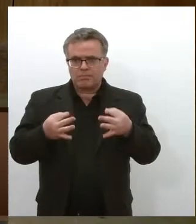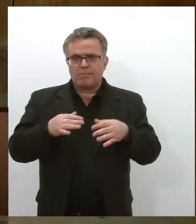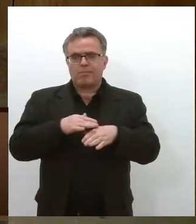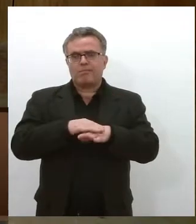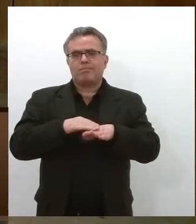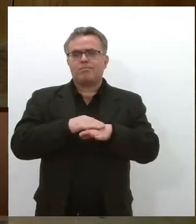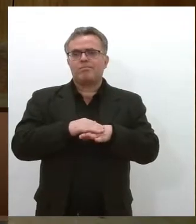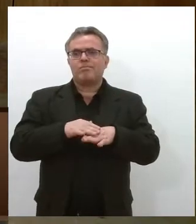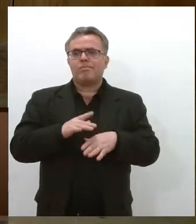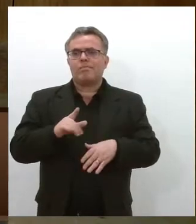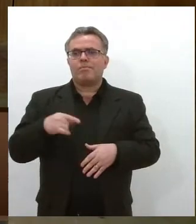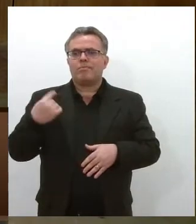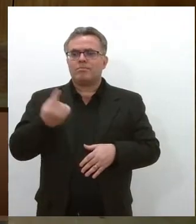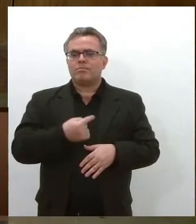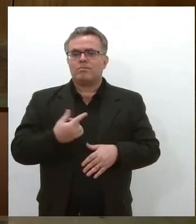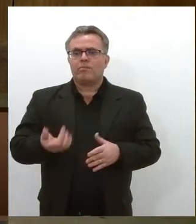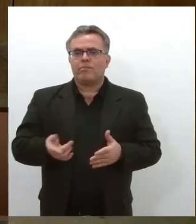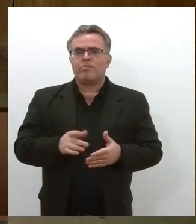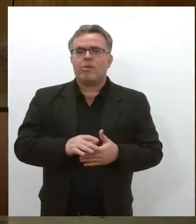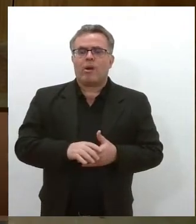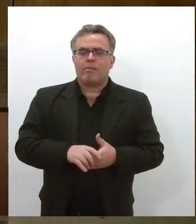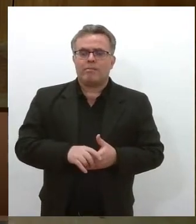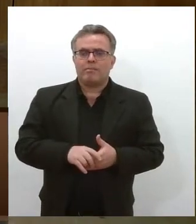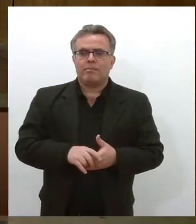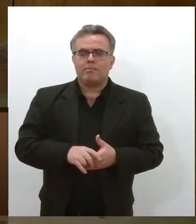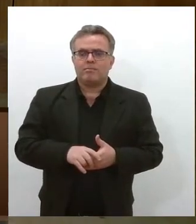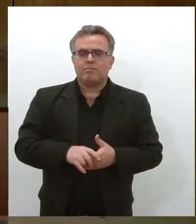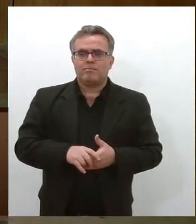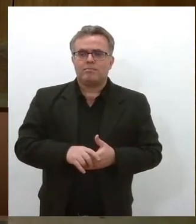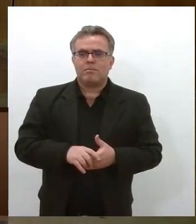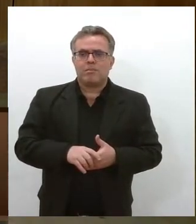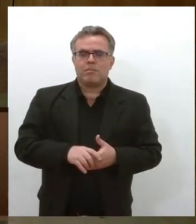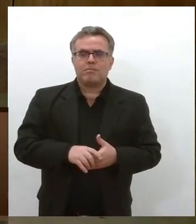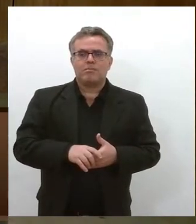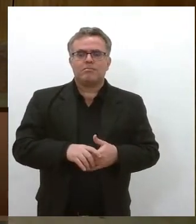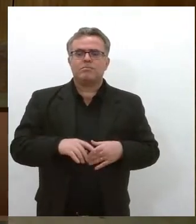nós, enquanto mulheres, né? E aí, independente do seu papel